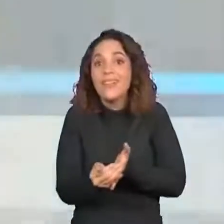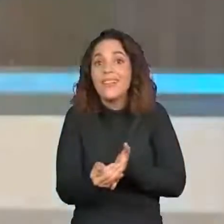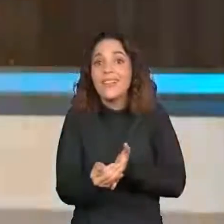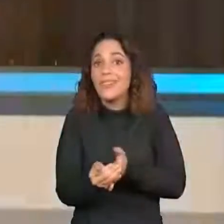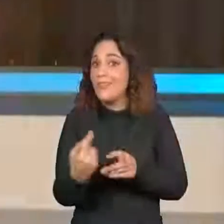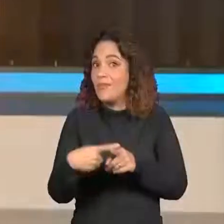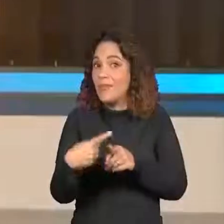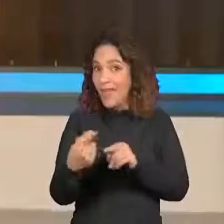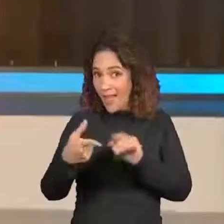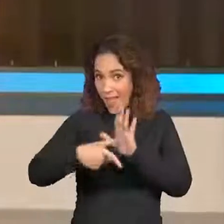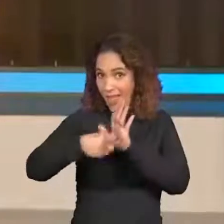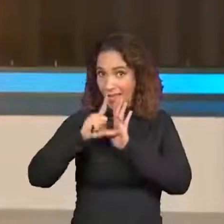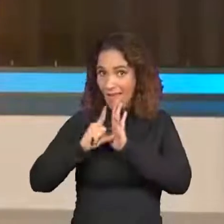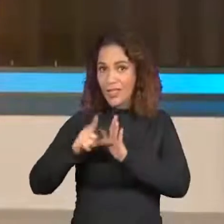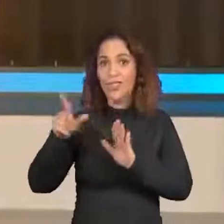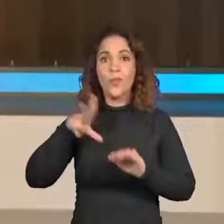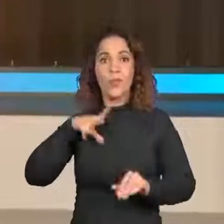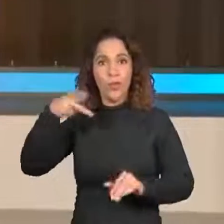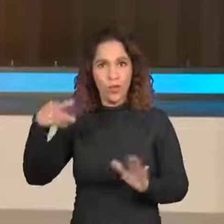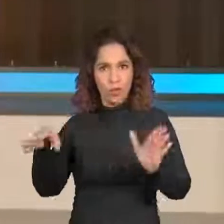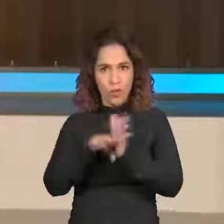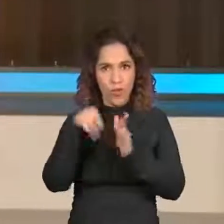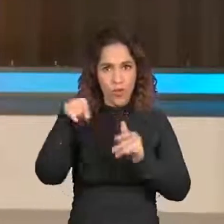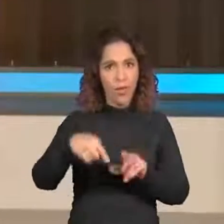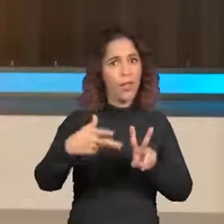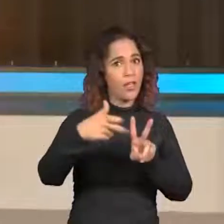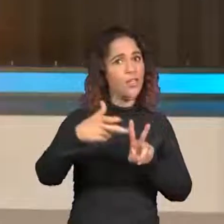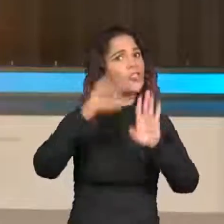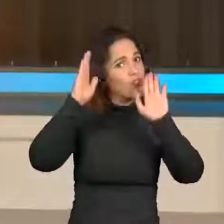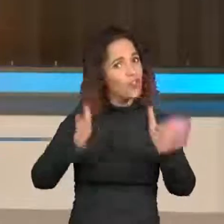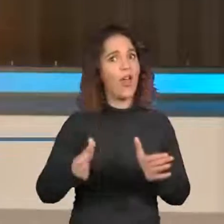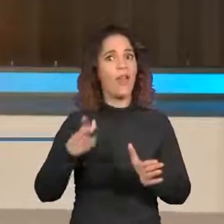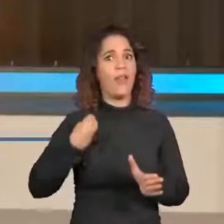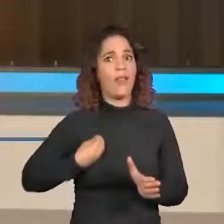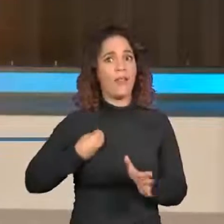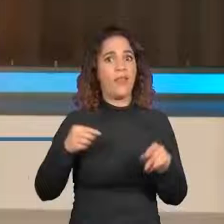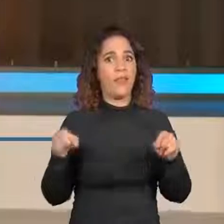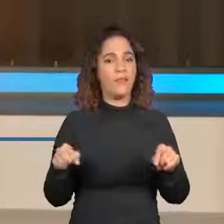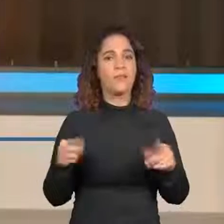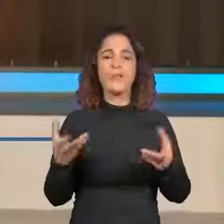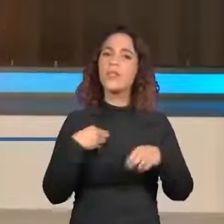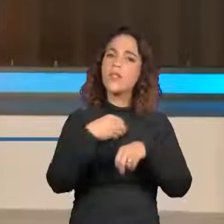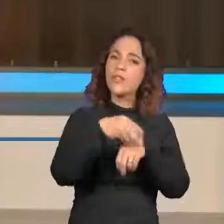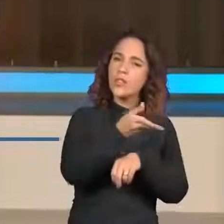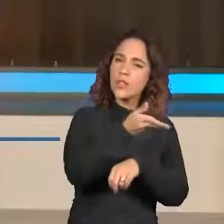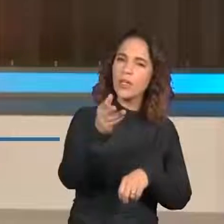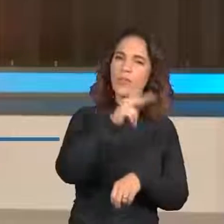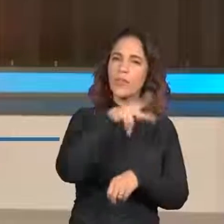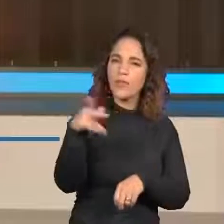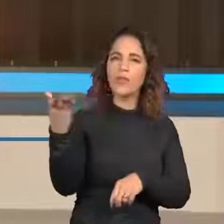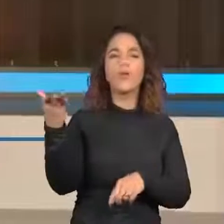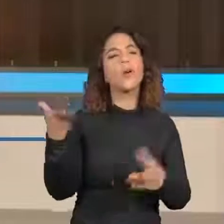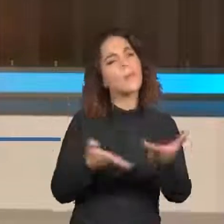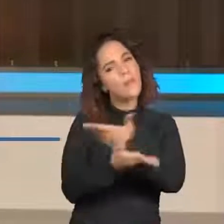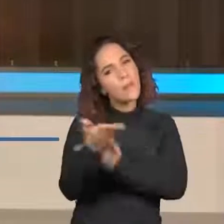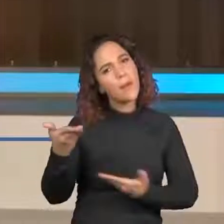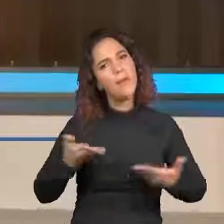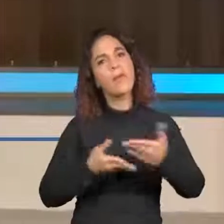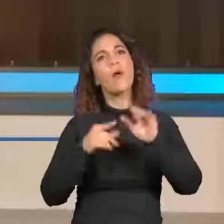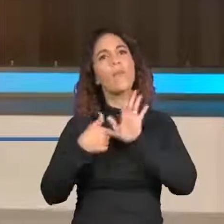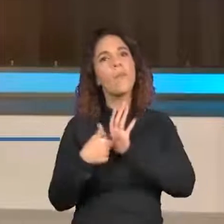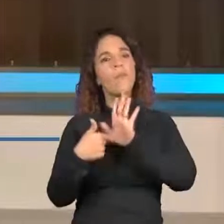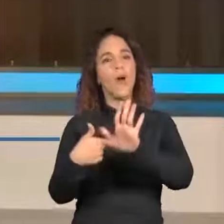portugueses chegaram por aqui. Então, assim, eu vou deixar uma dica para os professores estudarem esses mapas com vocês. Vocês vão